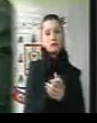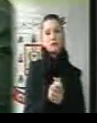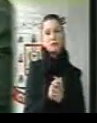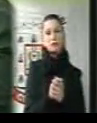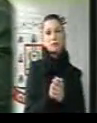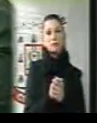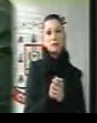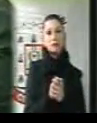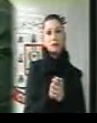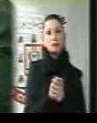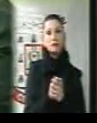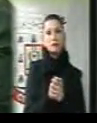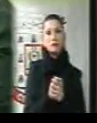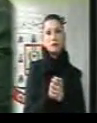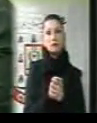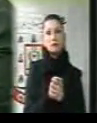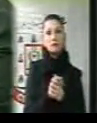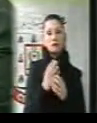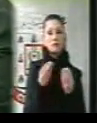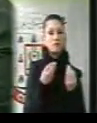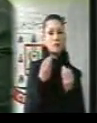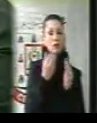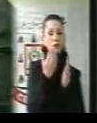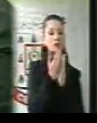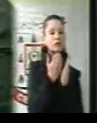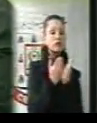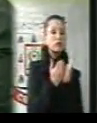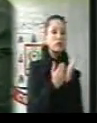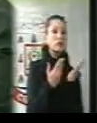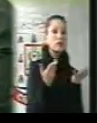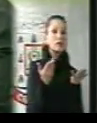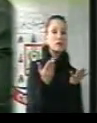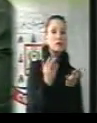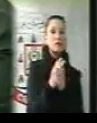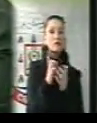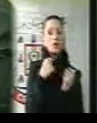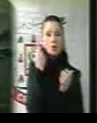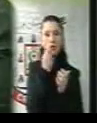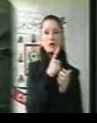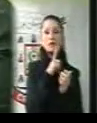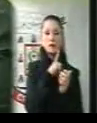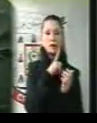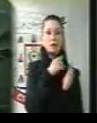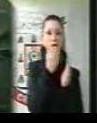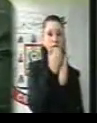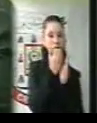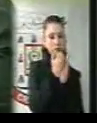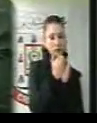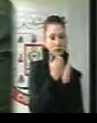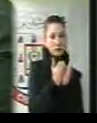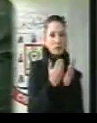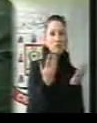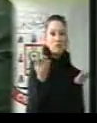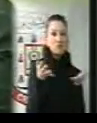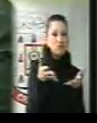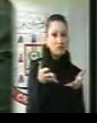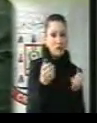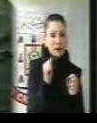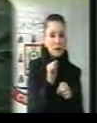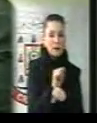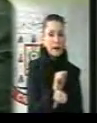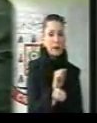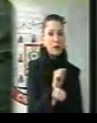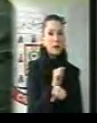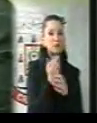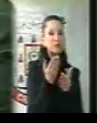rápida, qual é o cronograma agora? Porque a gente tinha um cronograma de término dessa obra. Agora perdemos todo